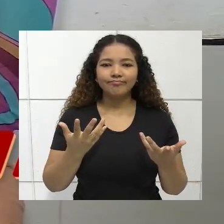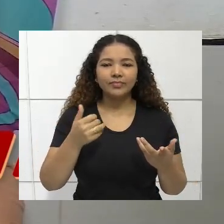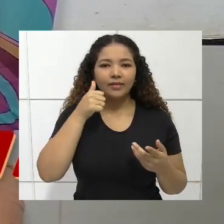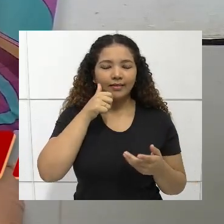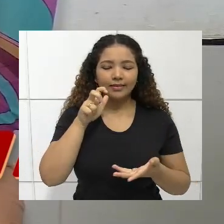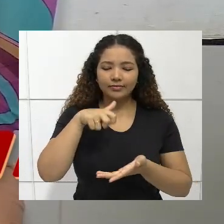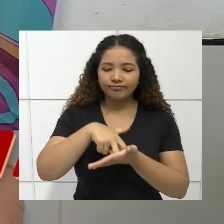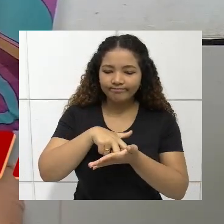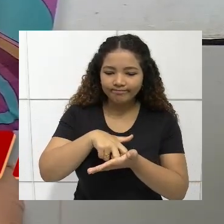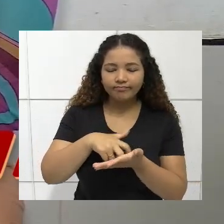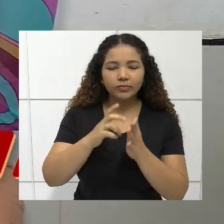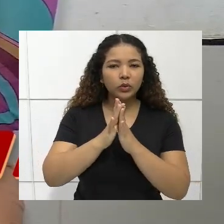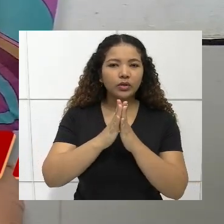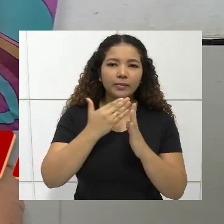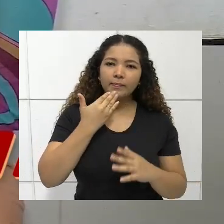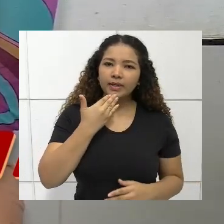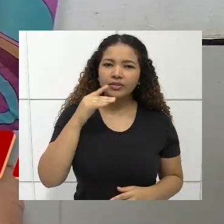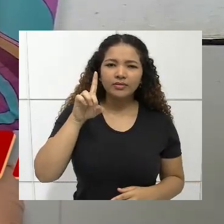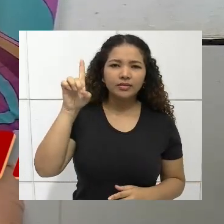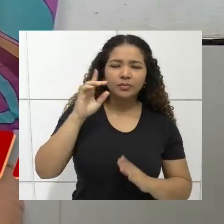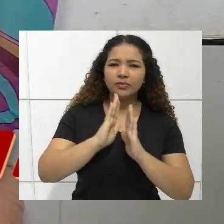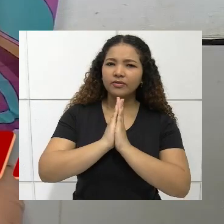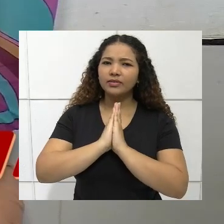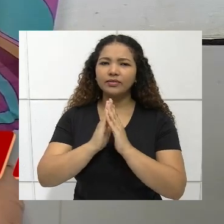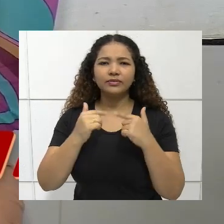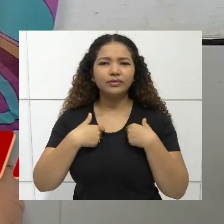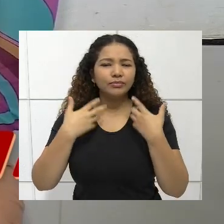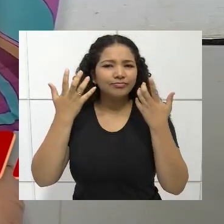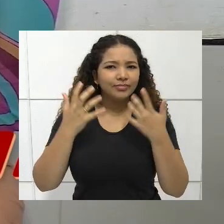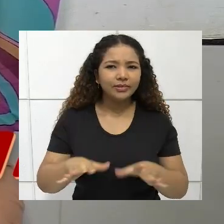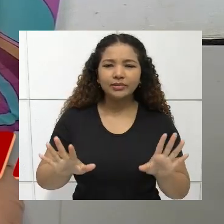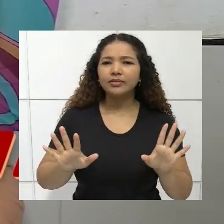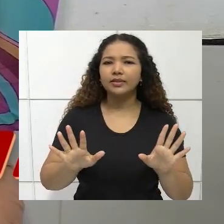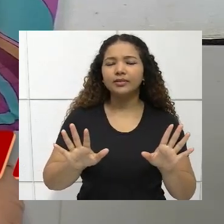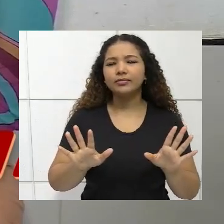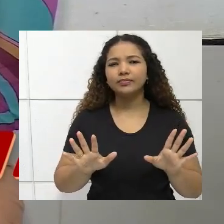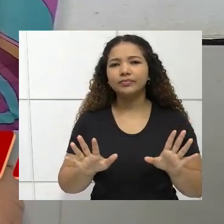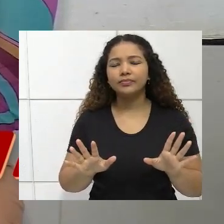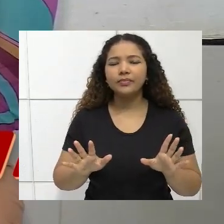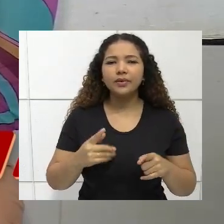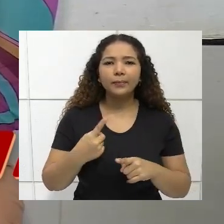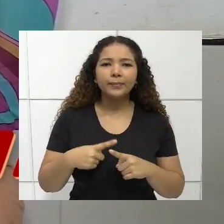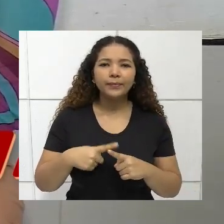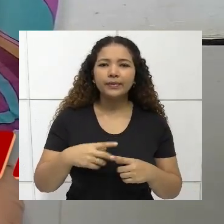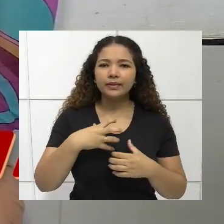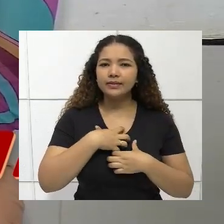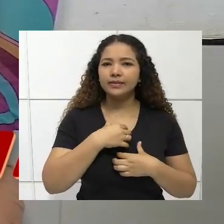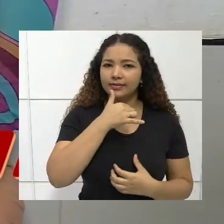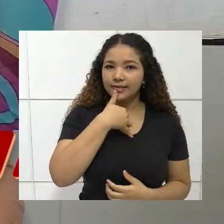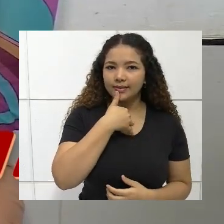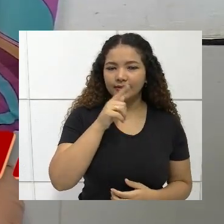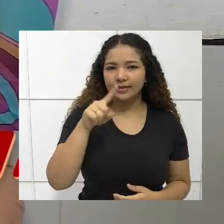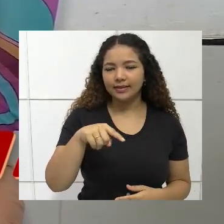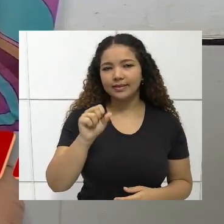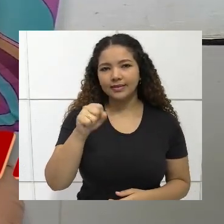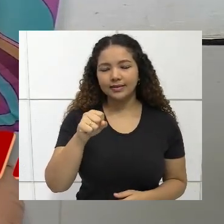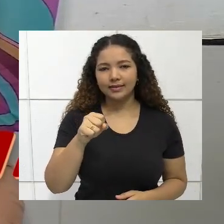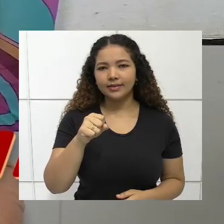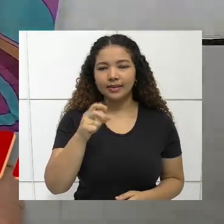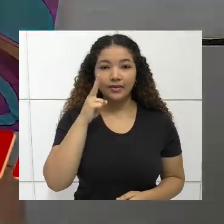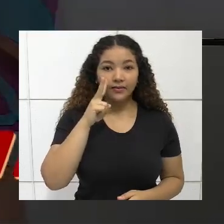Pedia para Deus que me tirasse isso da minha mente, porque é triste a gente perder